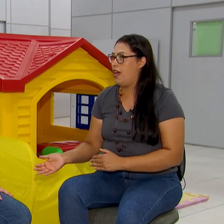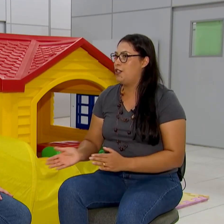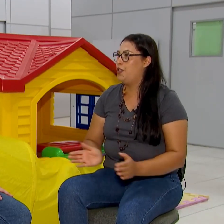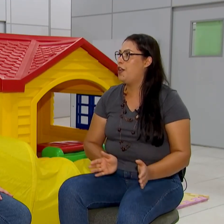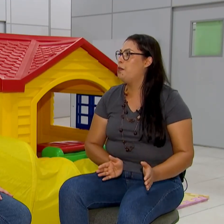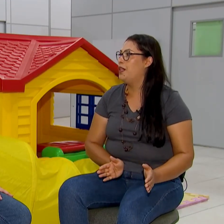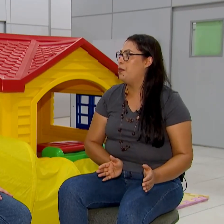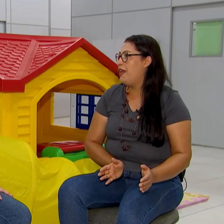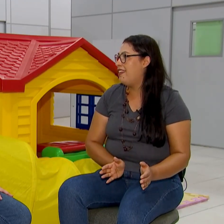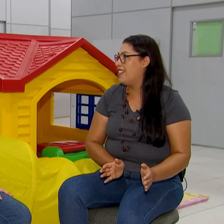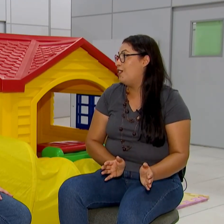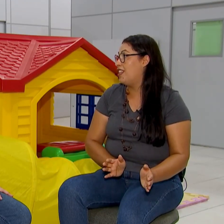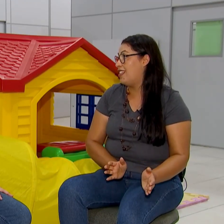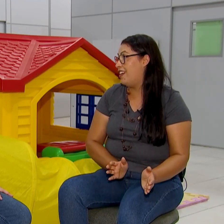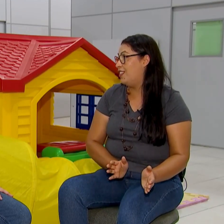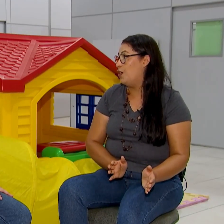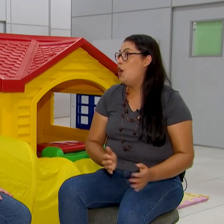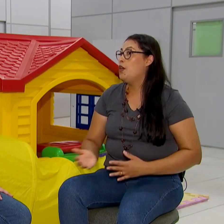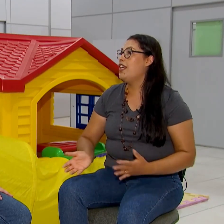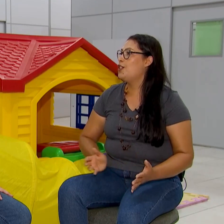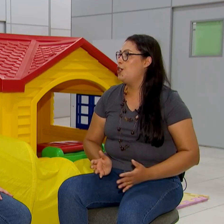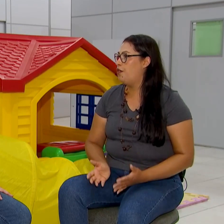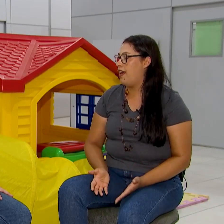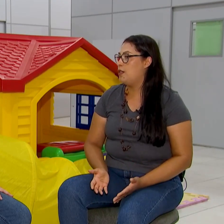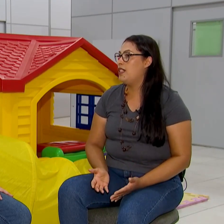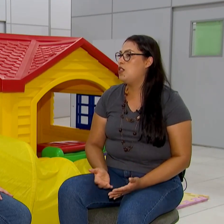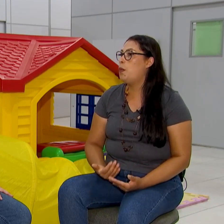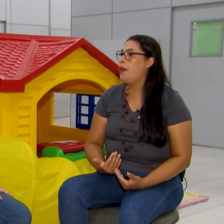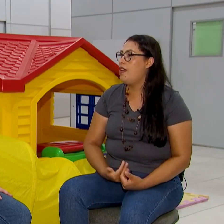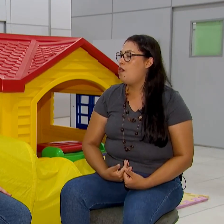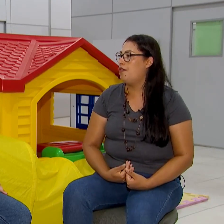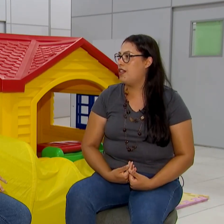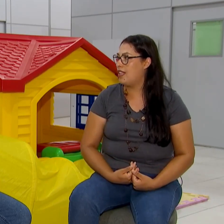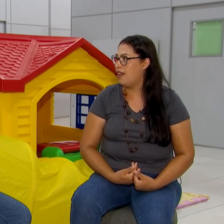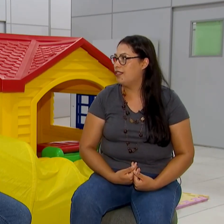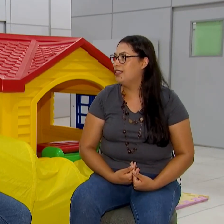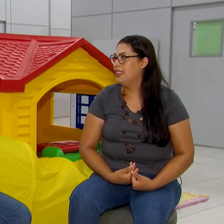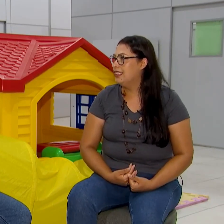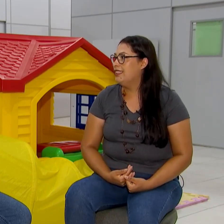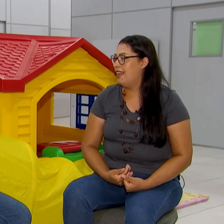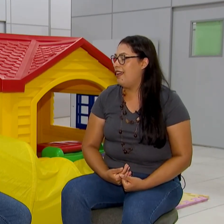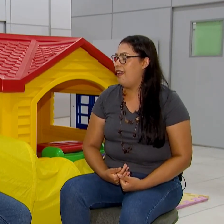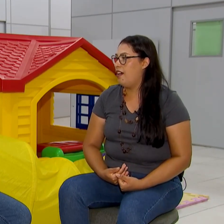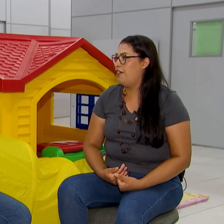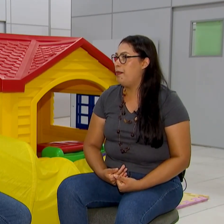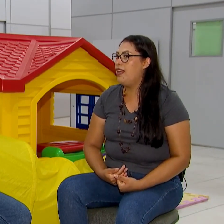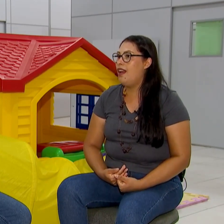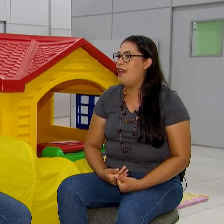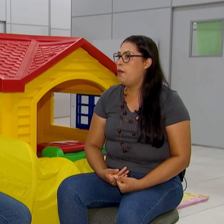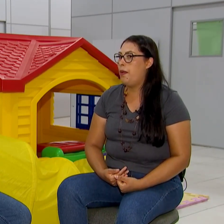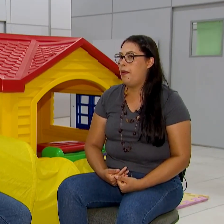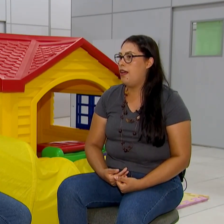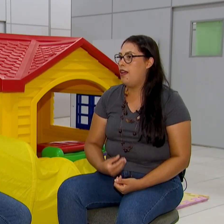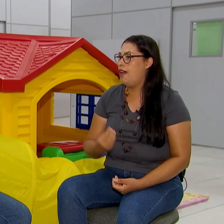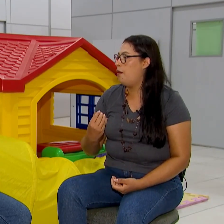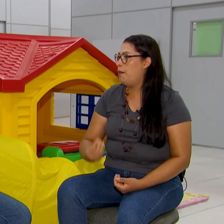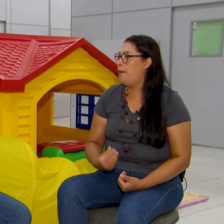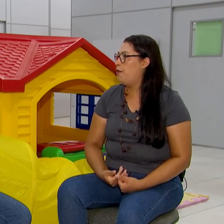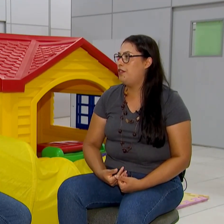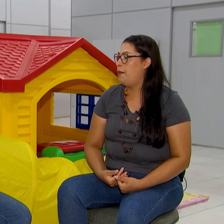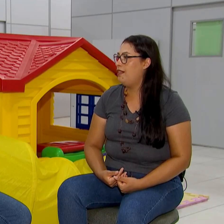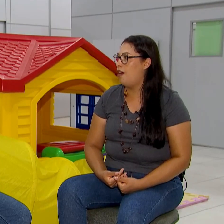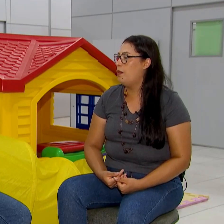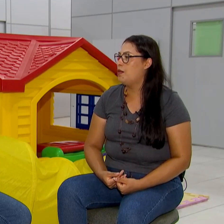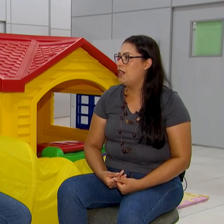acontecer o plano A, a gente tem um plano B, se não der certo, o que a gente faz? Mas isso bem conversado. Né? A família ela é